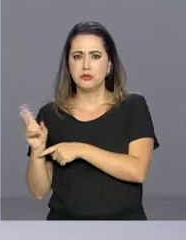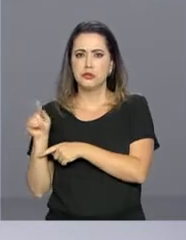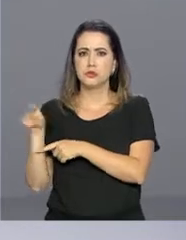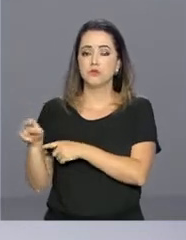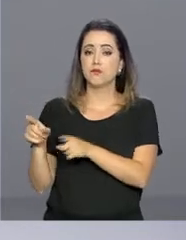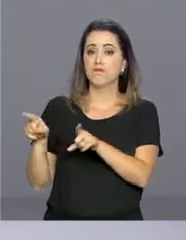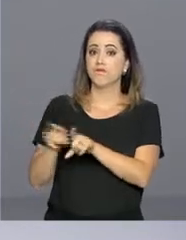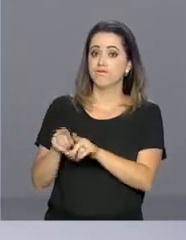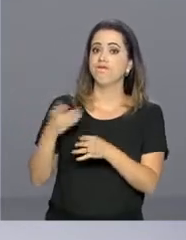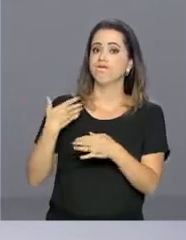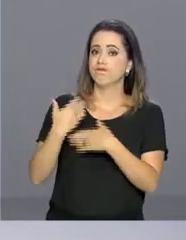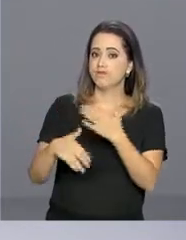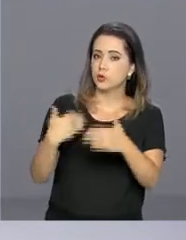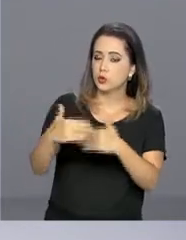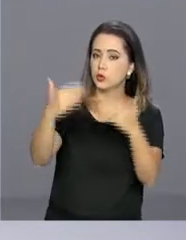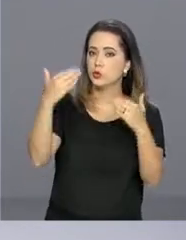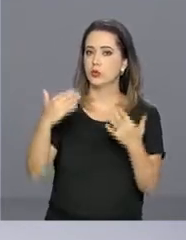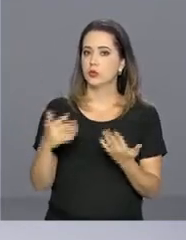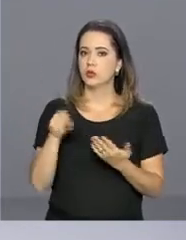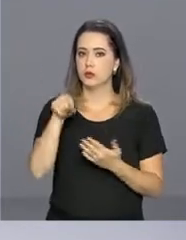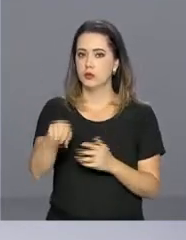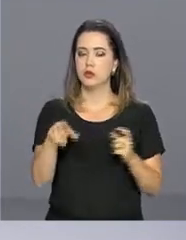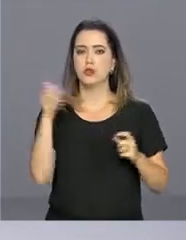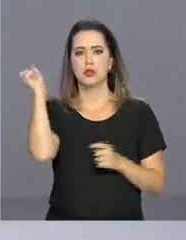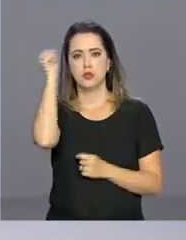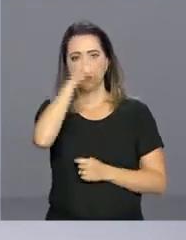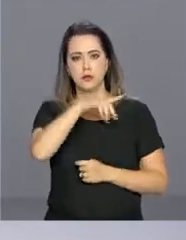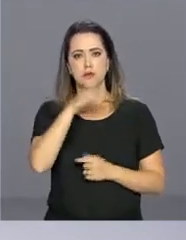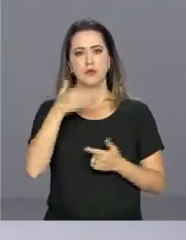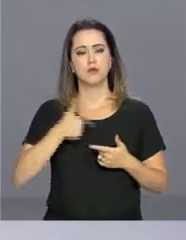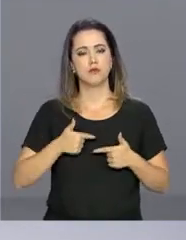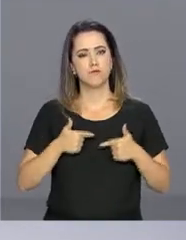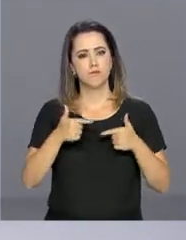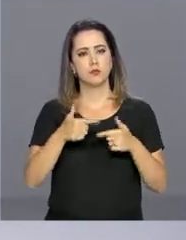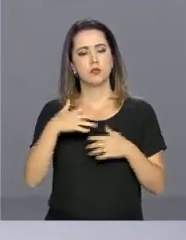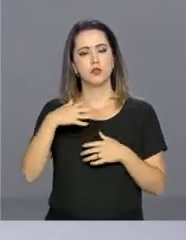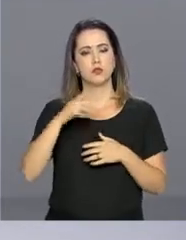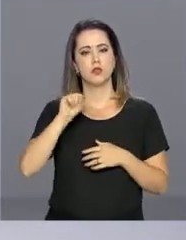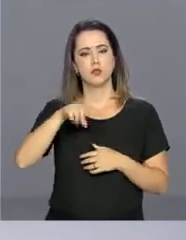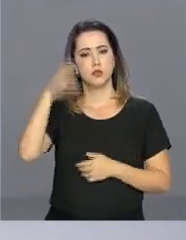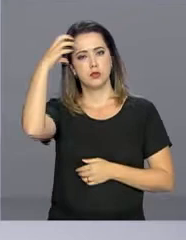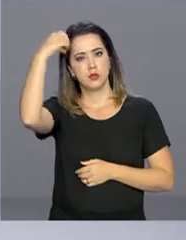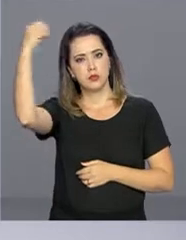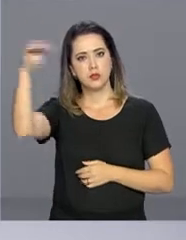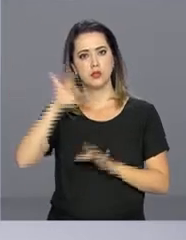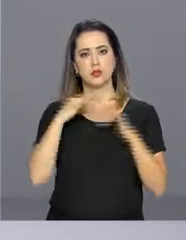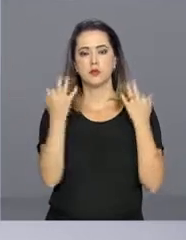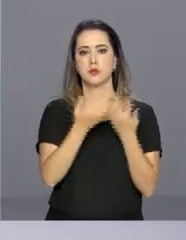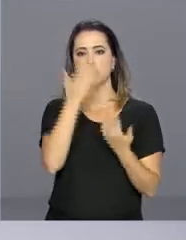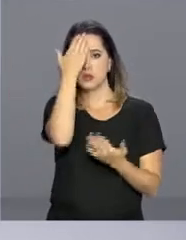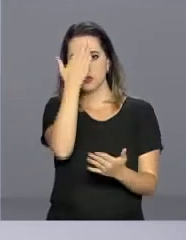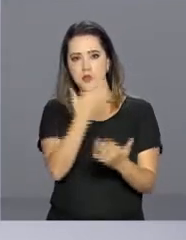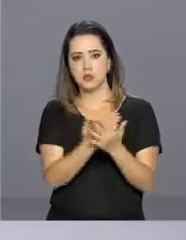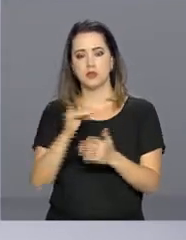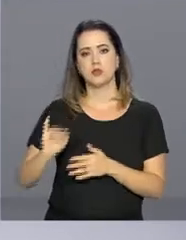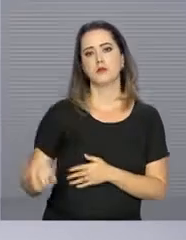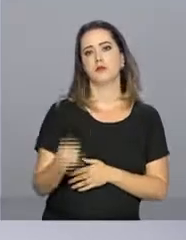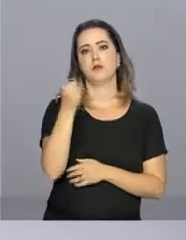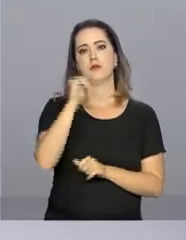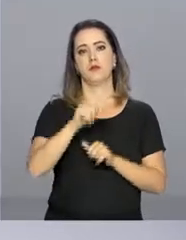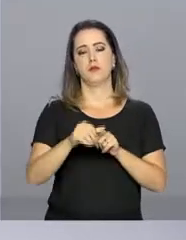vizinho segue em curso apesar das dificuldades e de tantas viagens às famílias apostam a chance de um